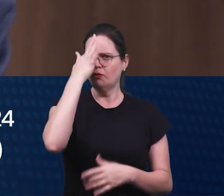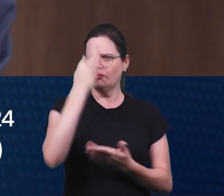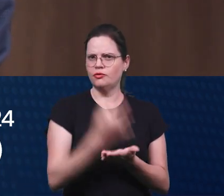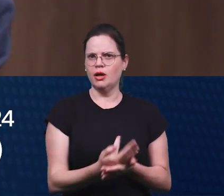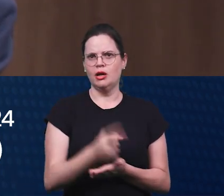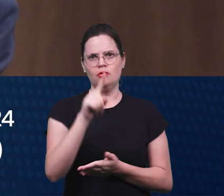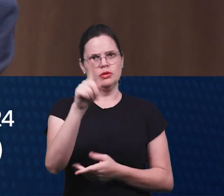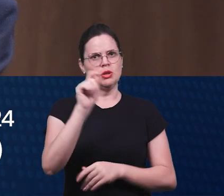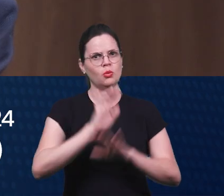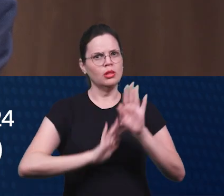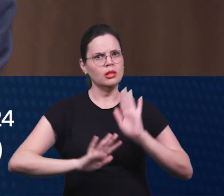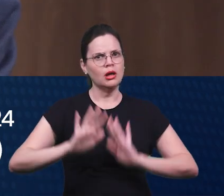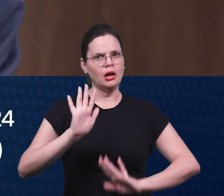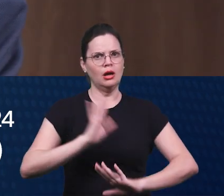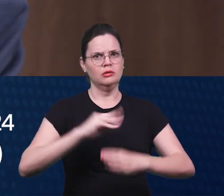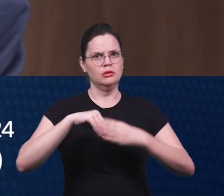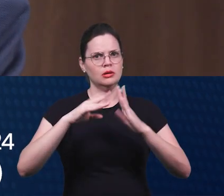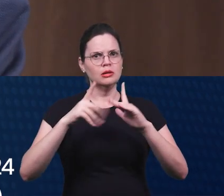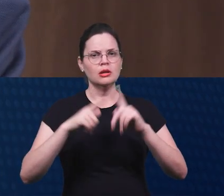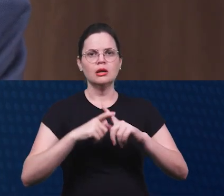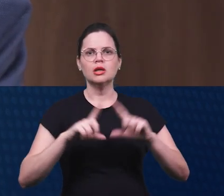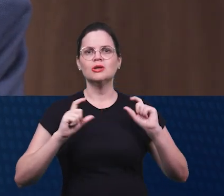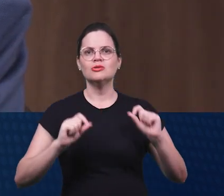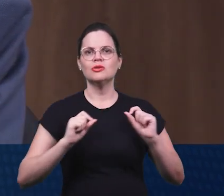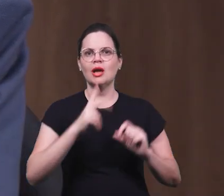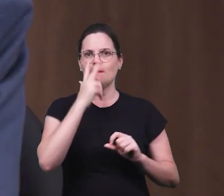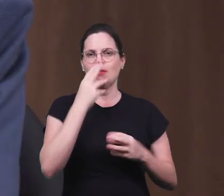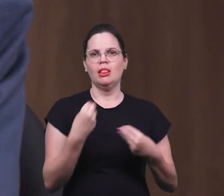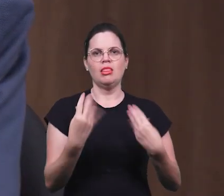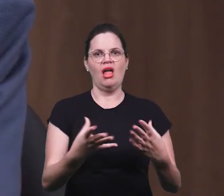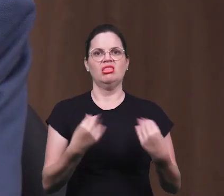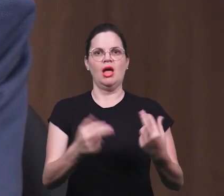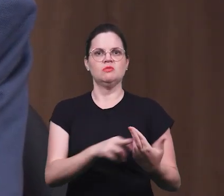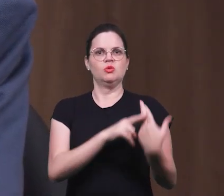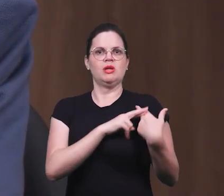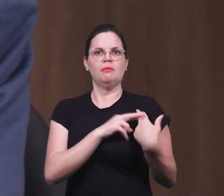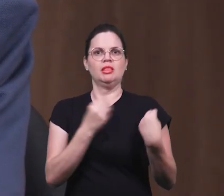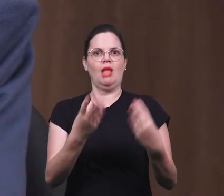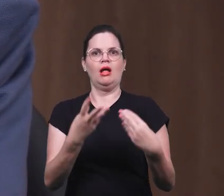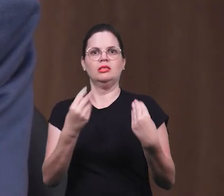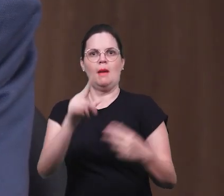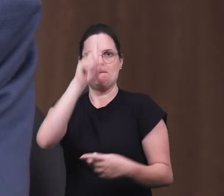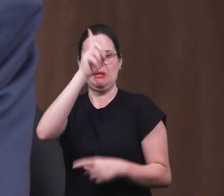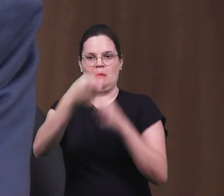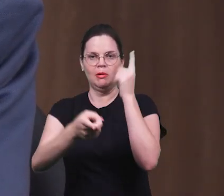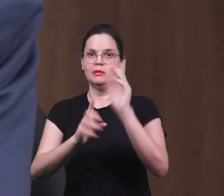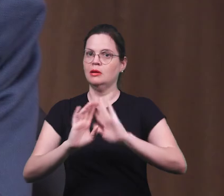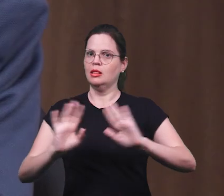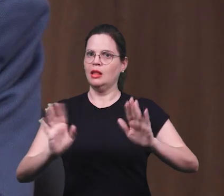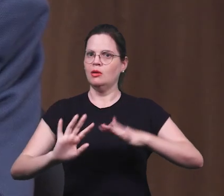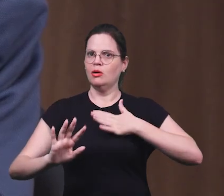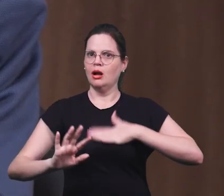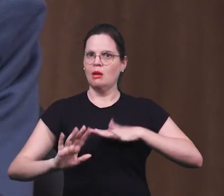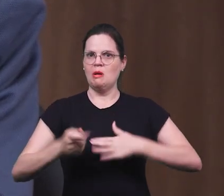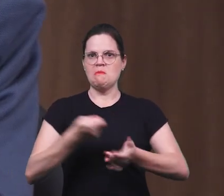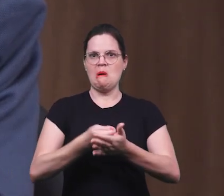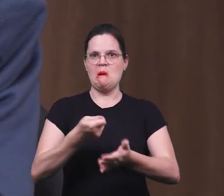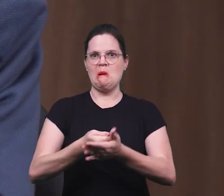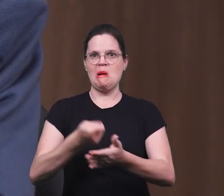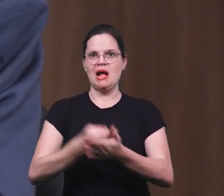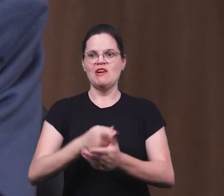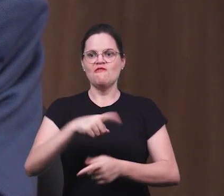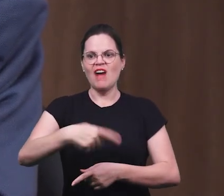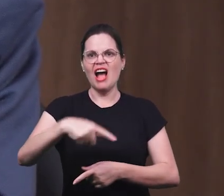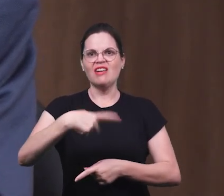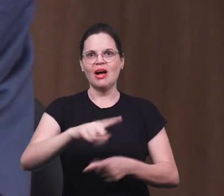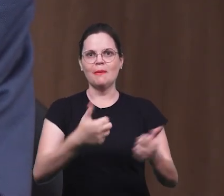tem que ter muito cuidado na igreja, onde você está, de colocar uma sobrecarga sobre essas pessoas. Você está chegando na fé, colocar imposições demais para a pessoa